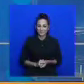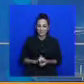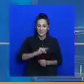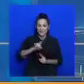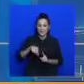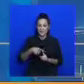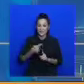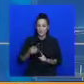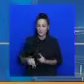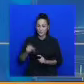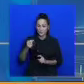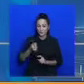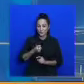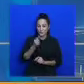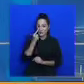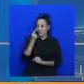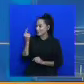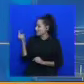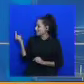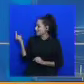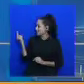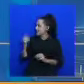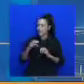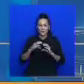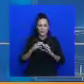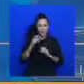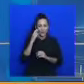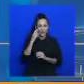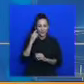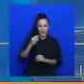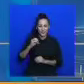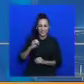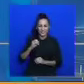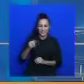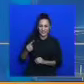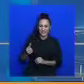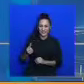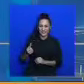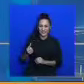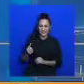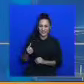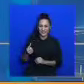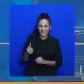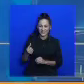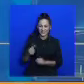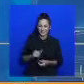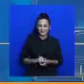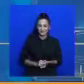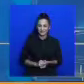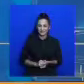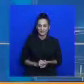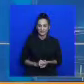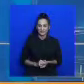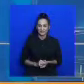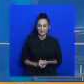Mais um número chegando. Bola rosa, 06. Rosa, 06.